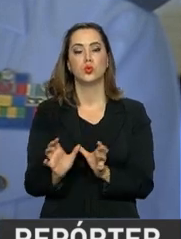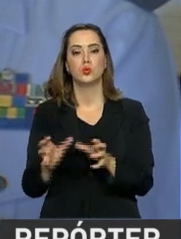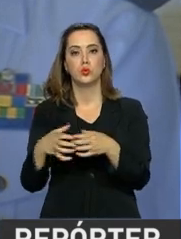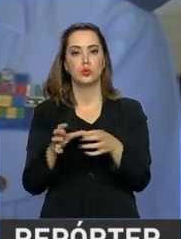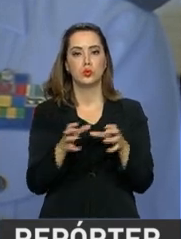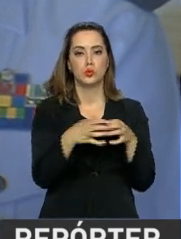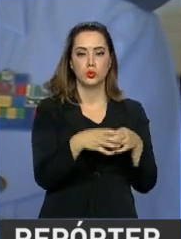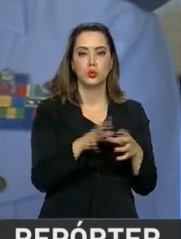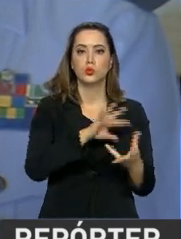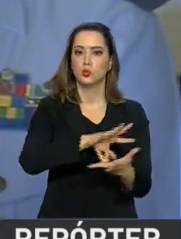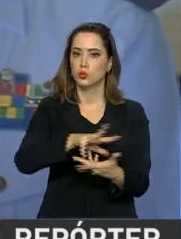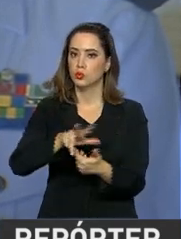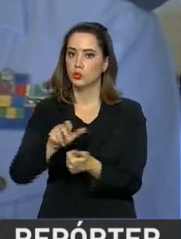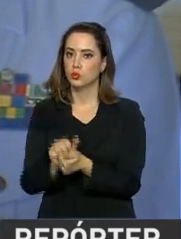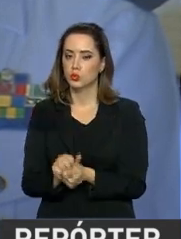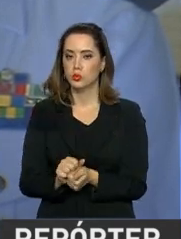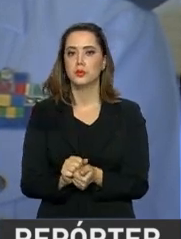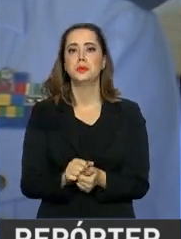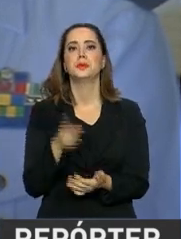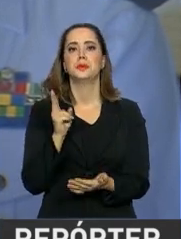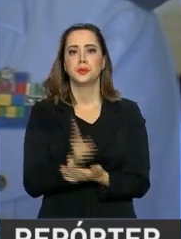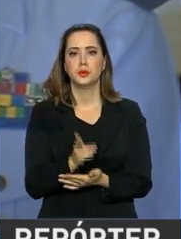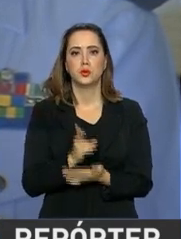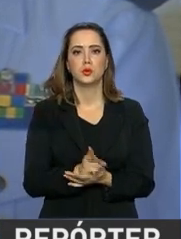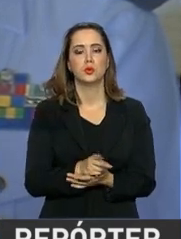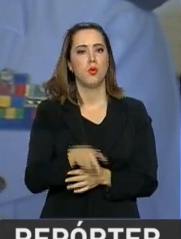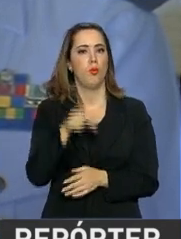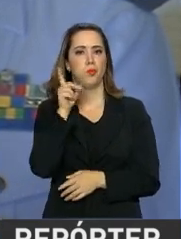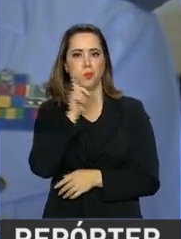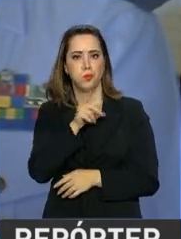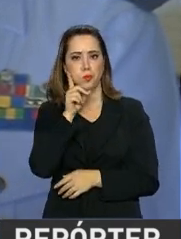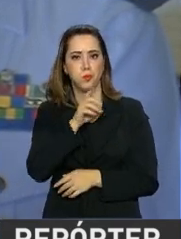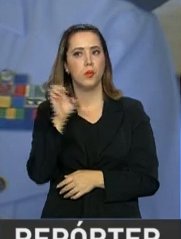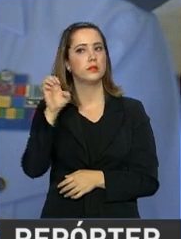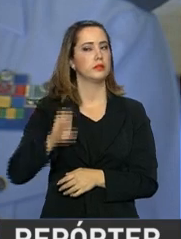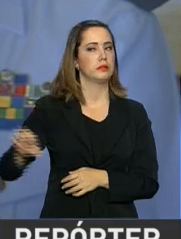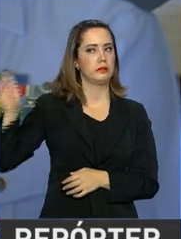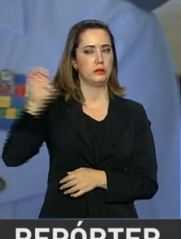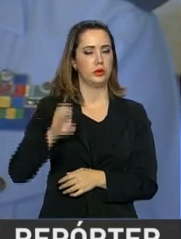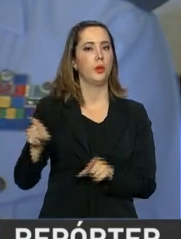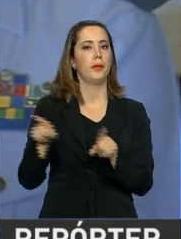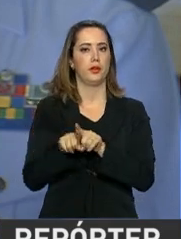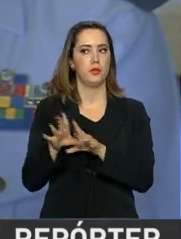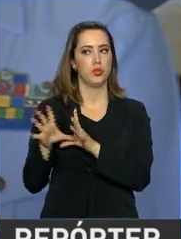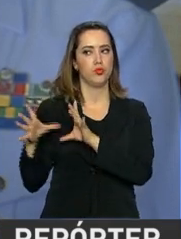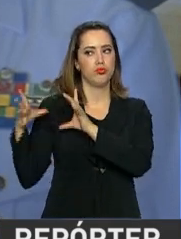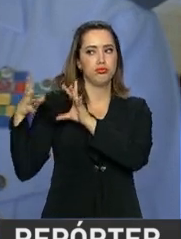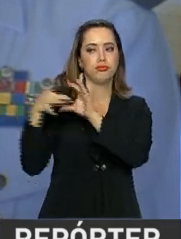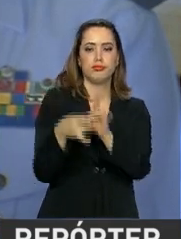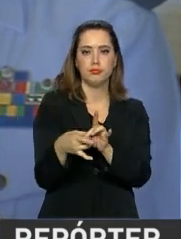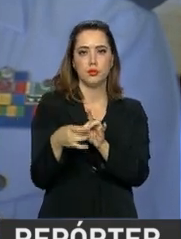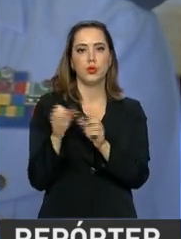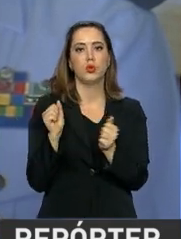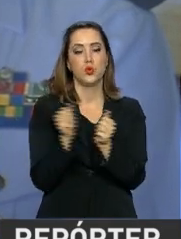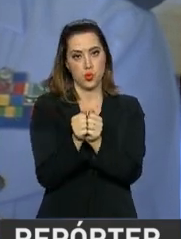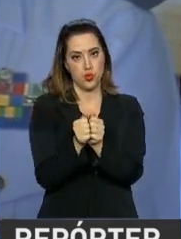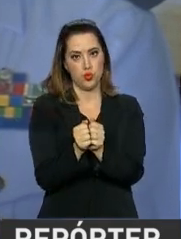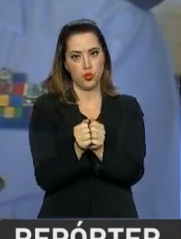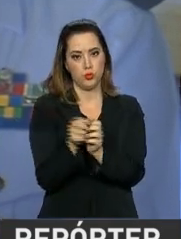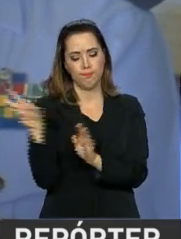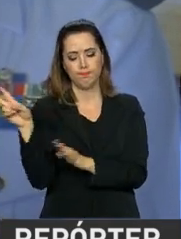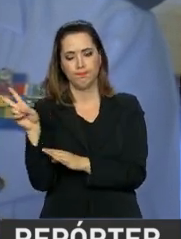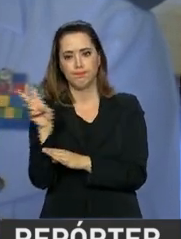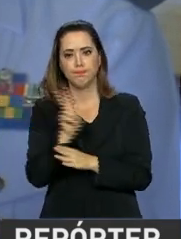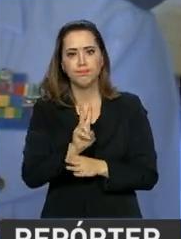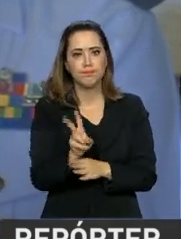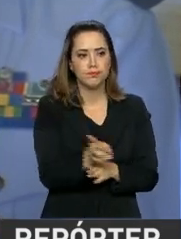mundo, principalmente as mais avançadas, as americanas e as europeias, estão trabalhando de forma conjunta no sentido de